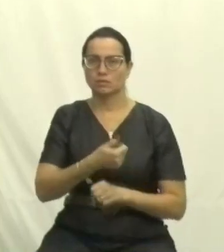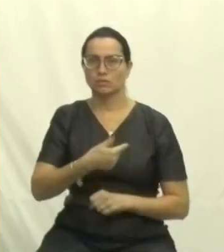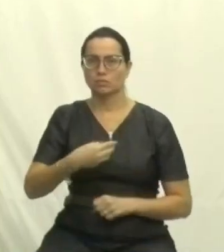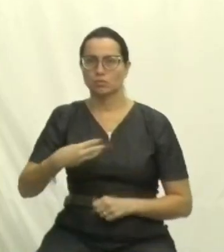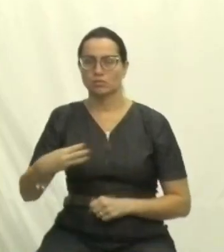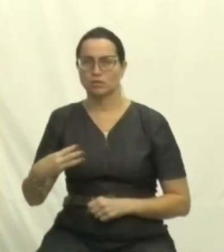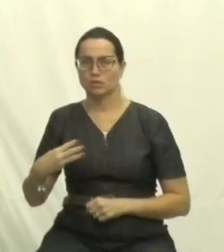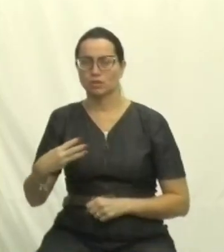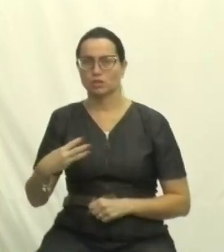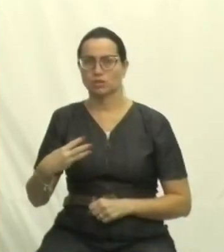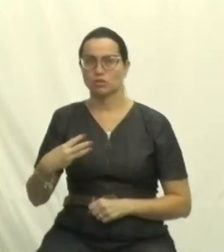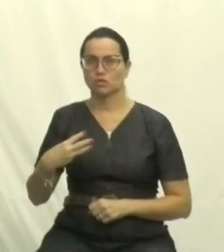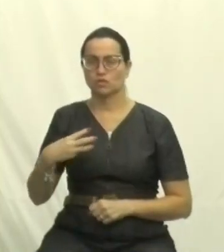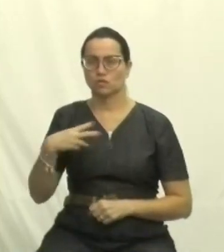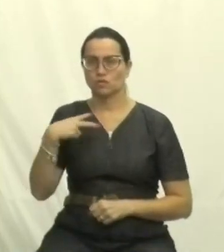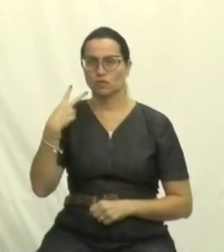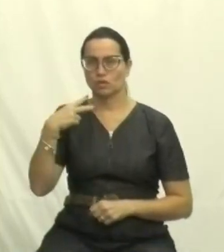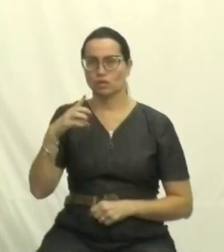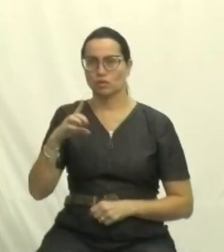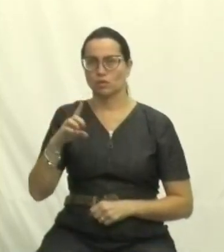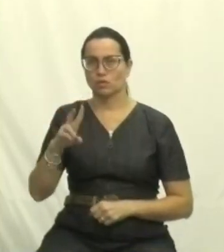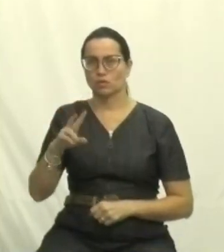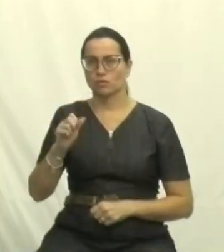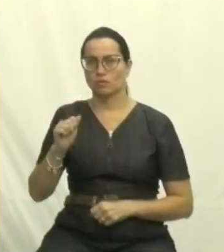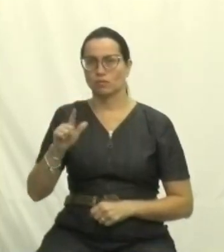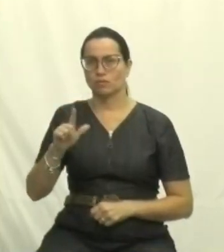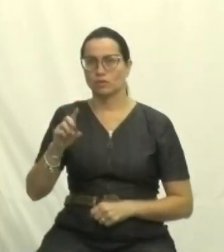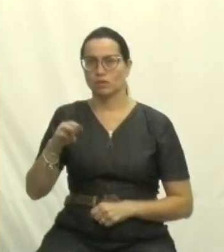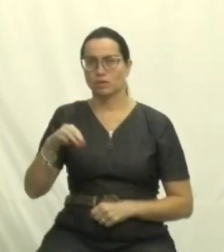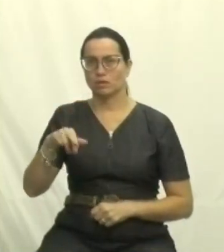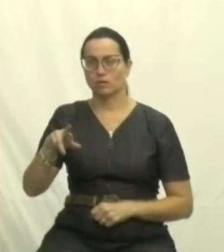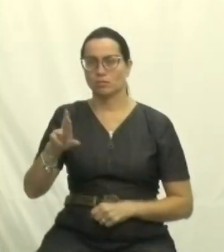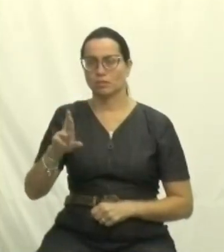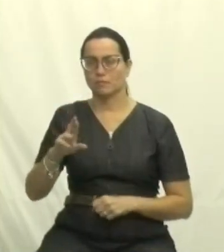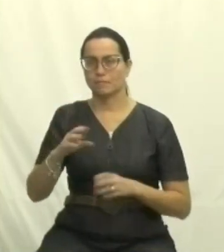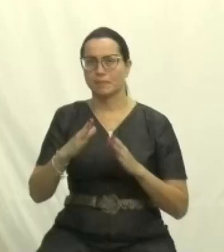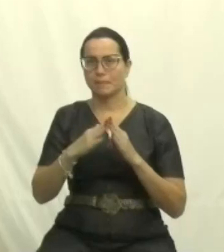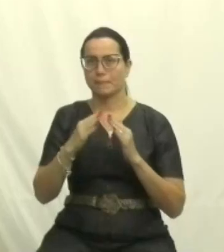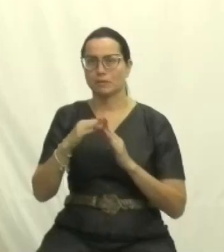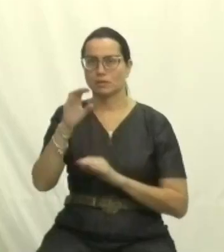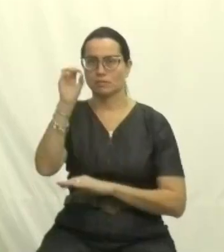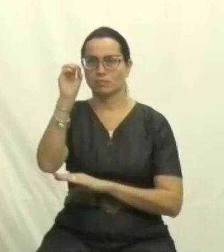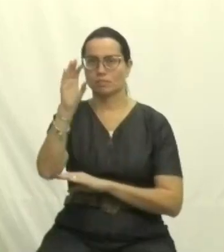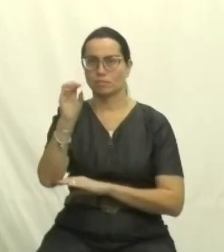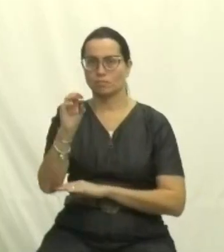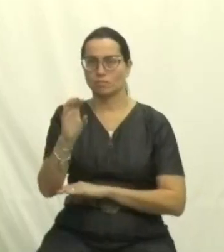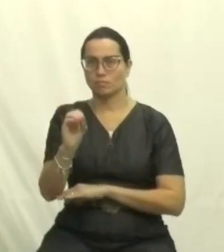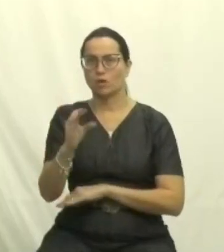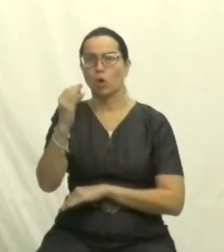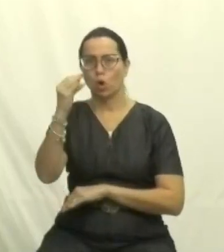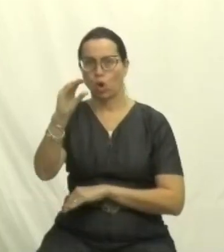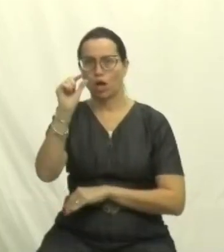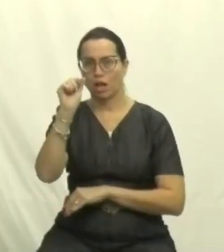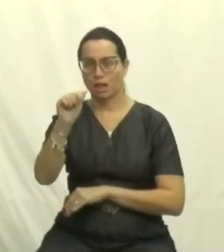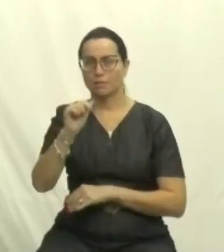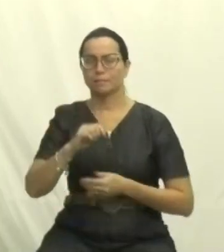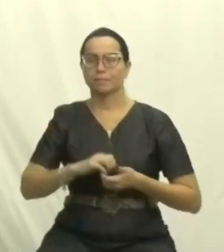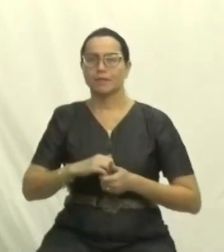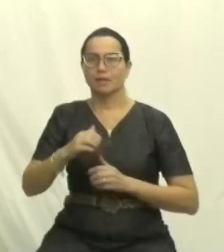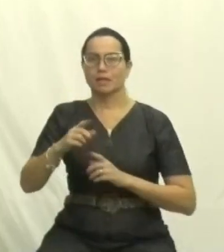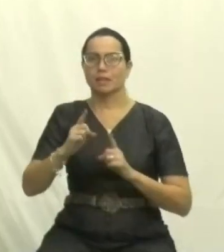95/2023, autor Valmir D'Agostini. Instalação de um semáforo com botoeiras para pedestre na